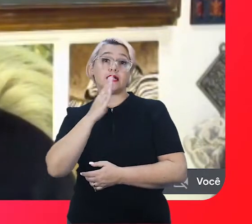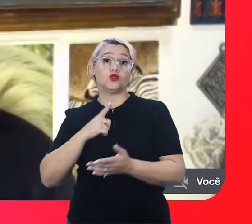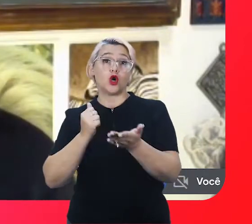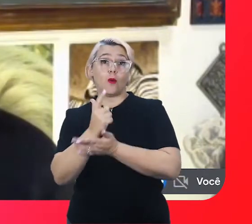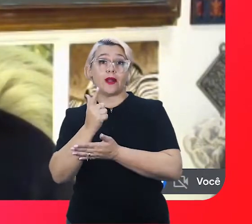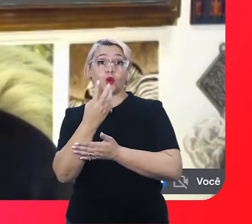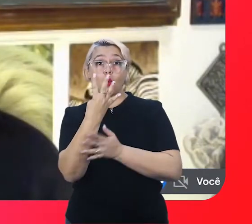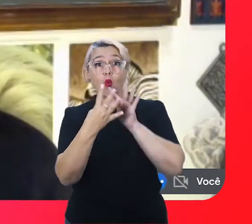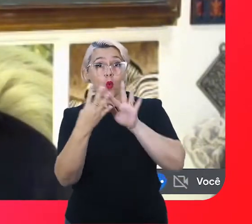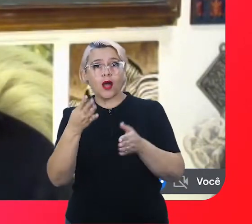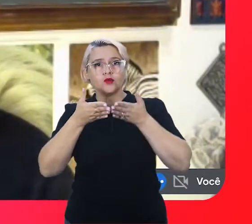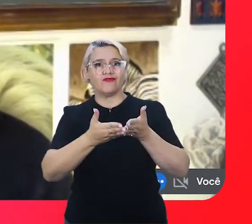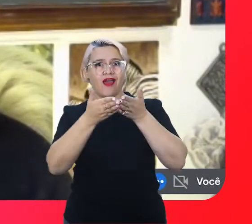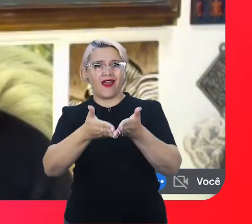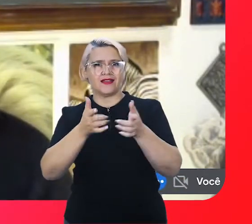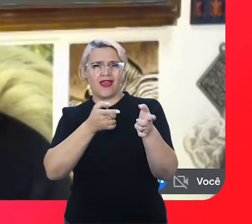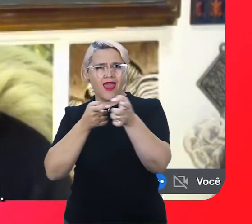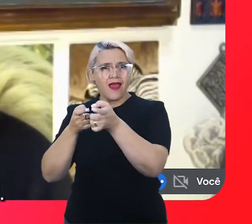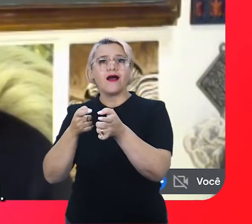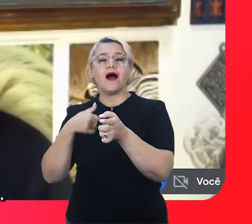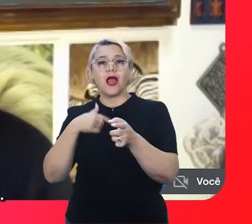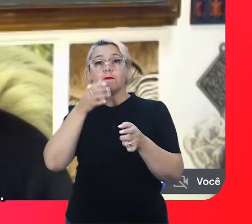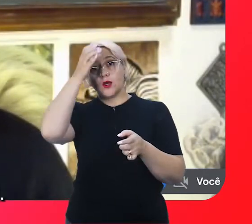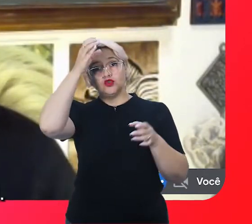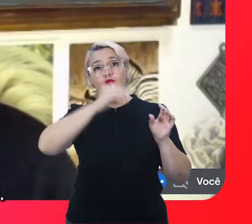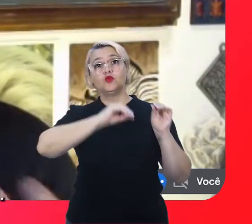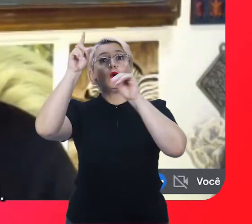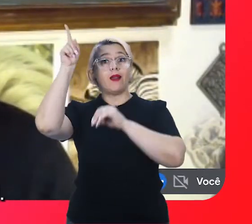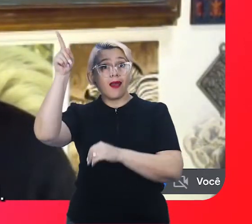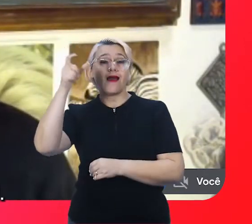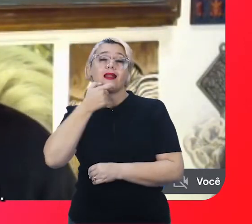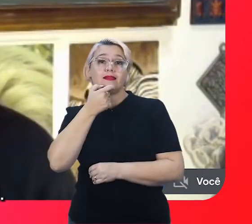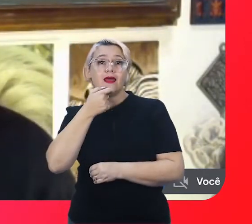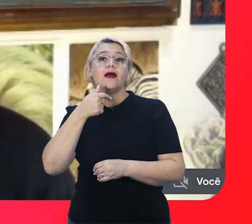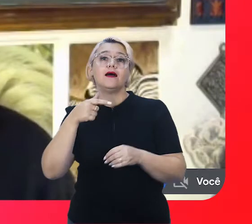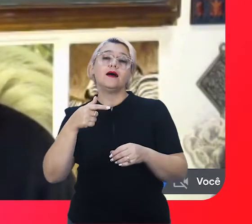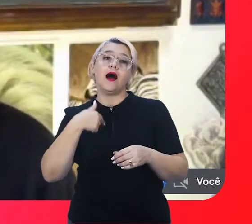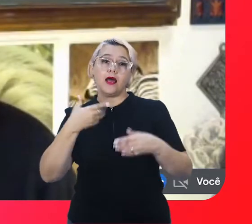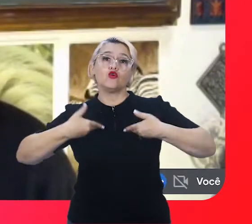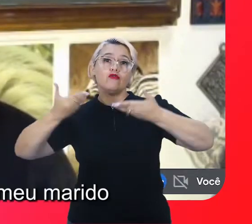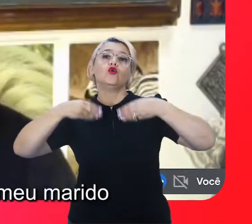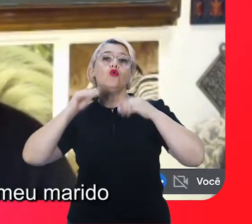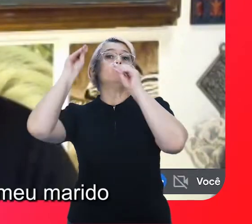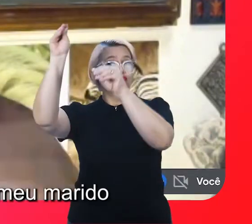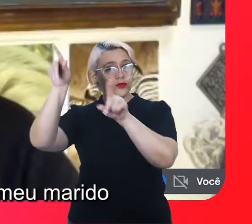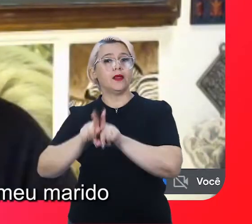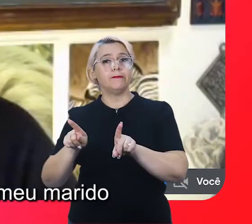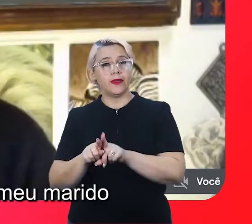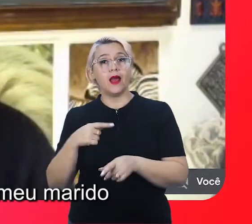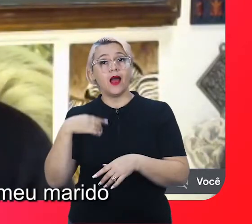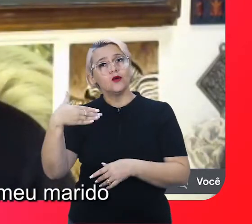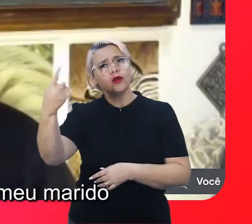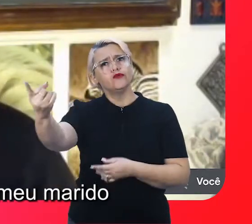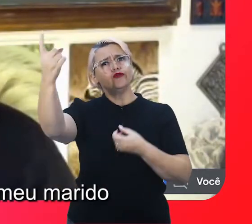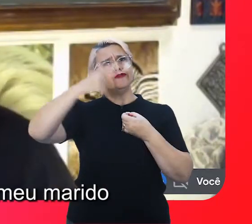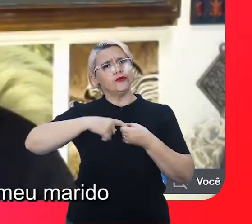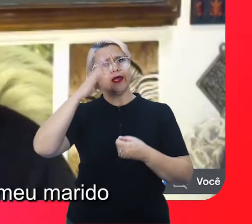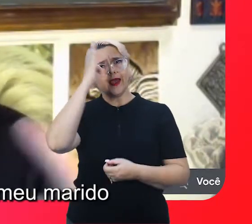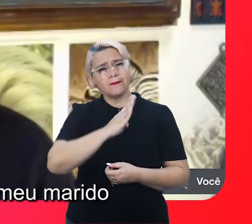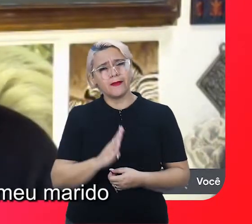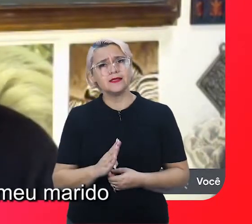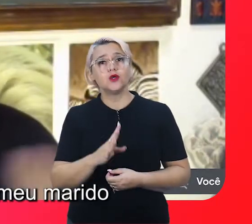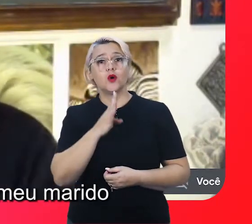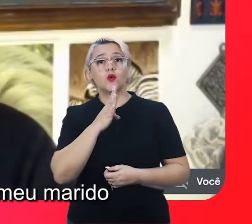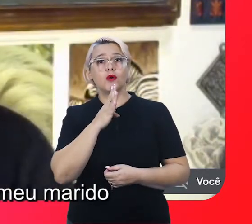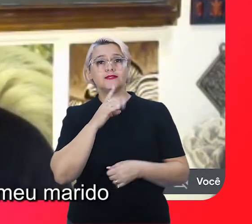da Inglaterra, e meu tio foi para lá com a família, irmão da minha mãe, e eu também fui. E quando eu voltei, eu